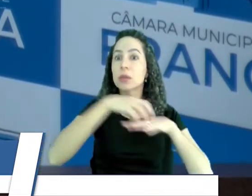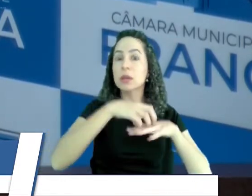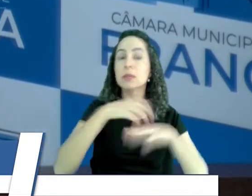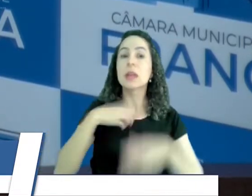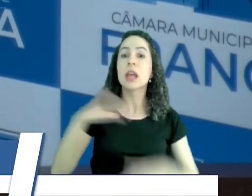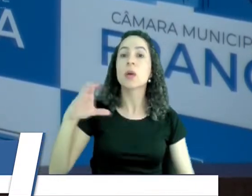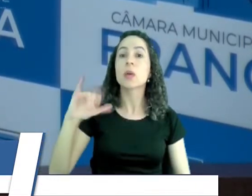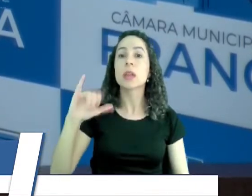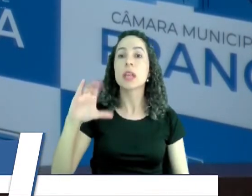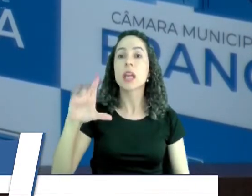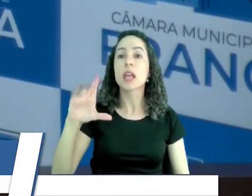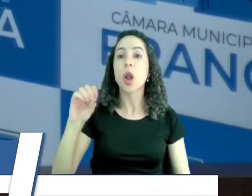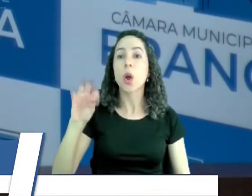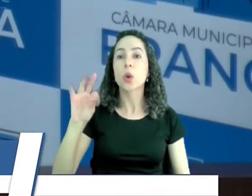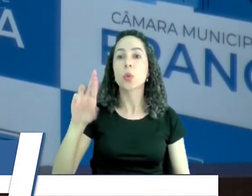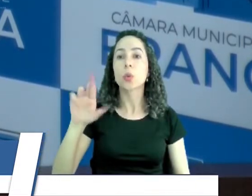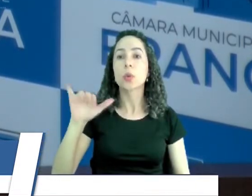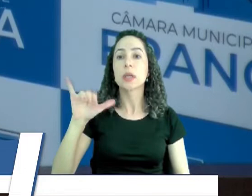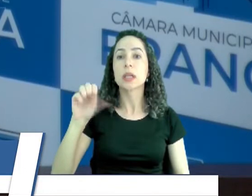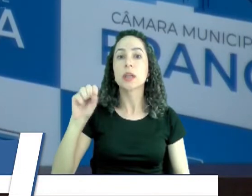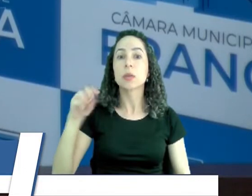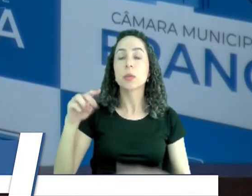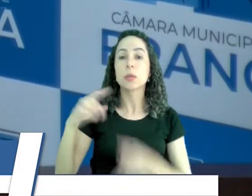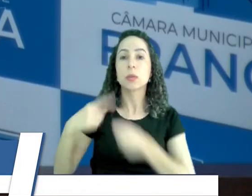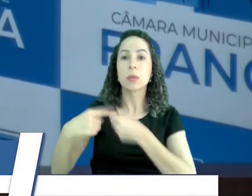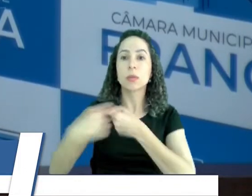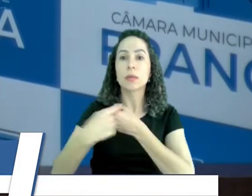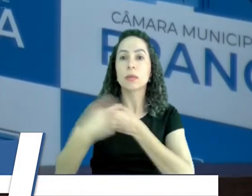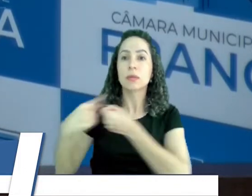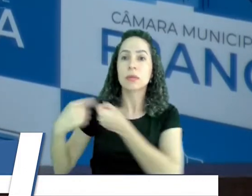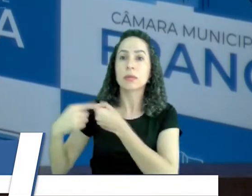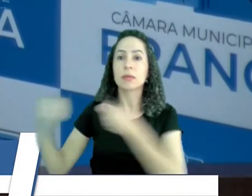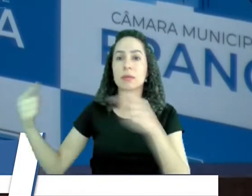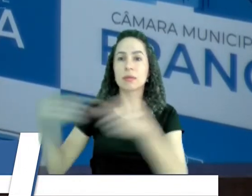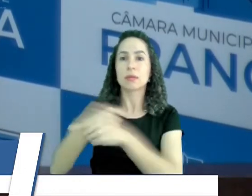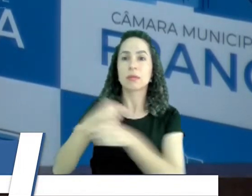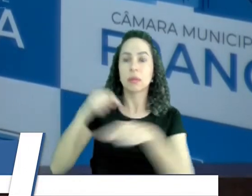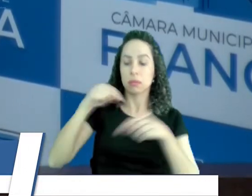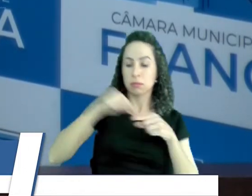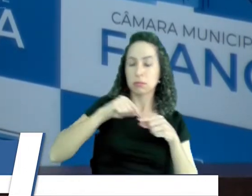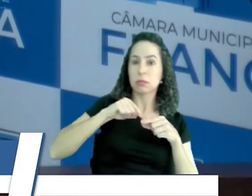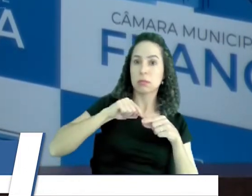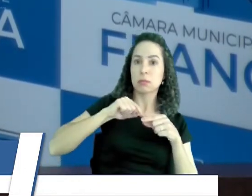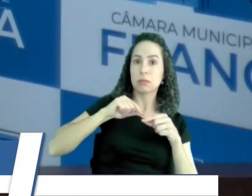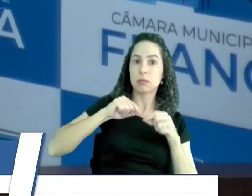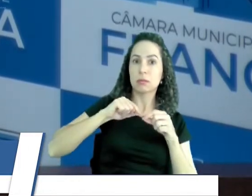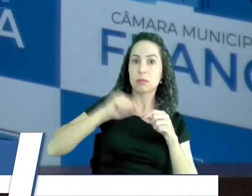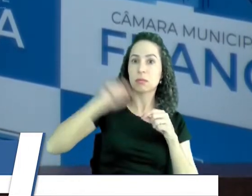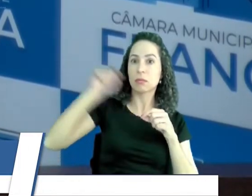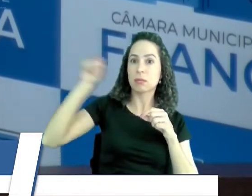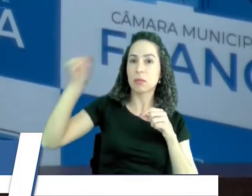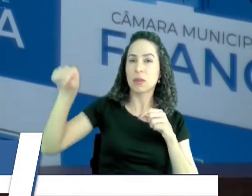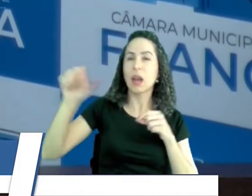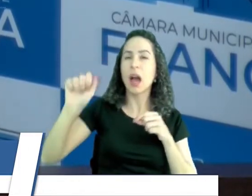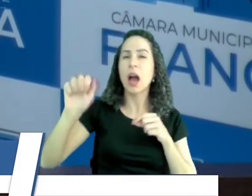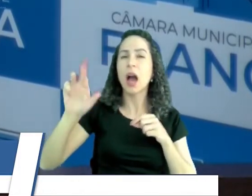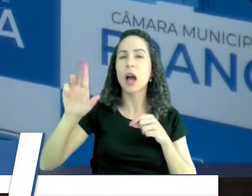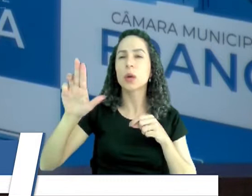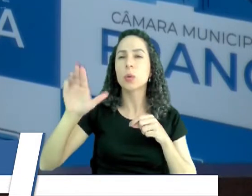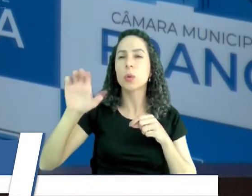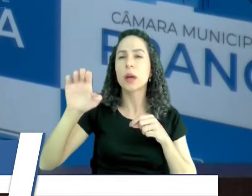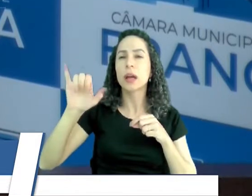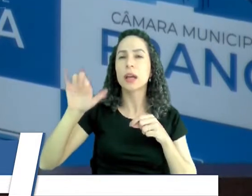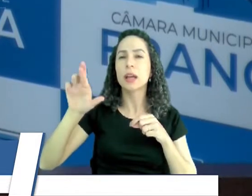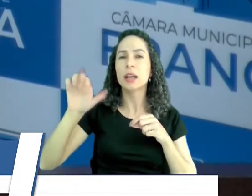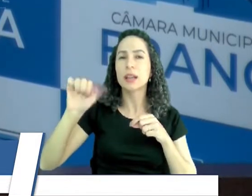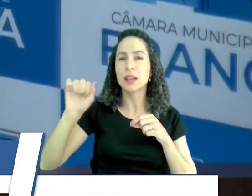cicloturismo intermunicipal. Eles saem daqui, vão para o depósito Aroeira, para o Empório Aroeira em